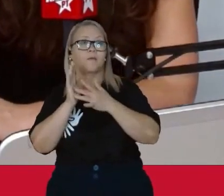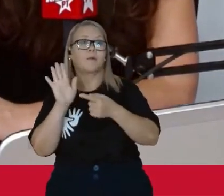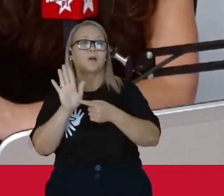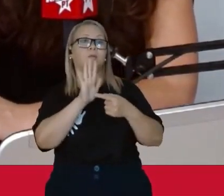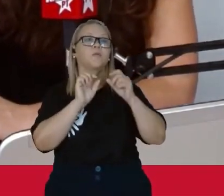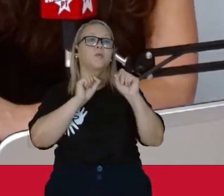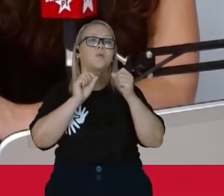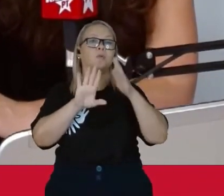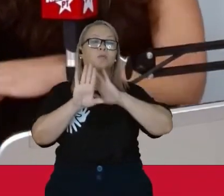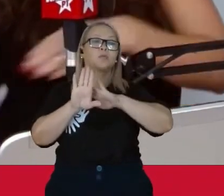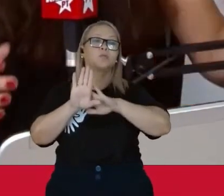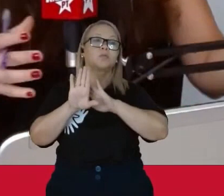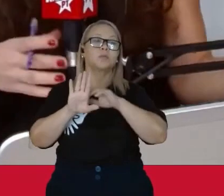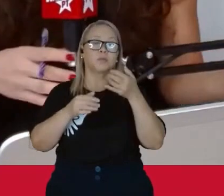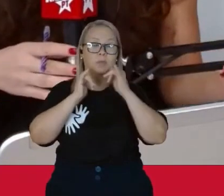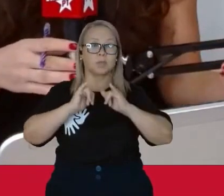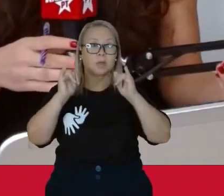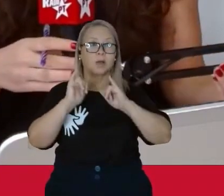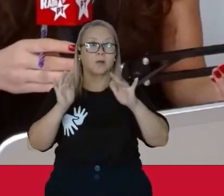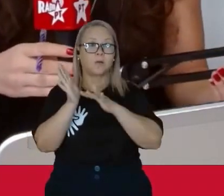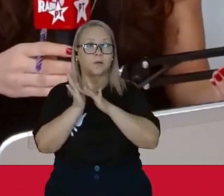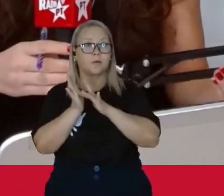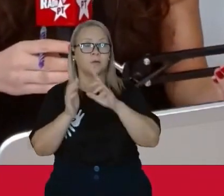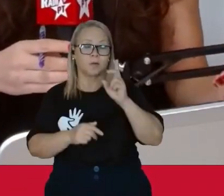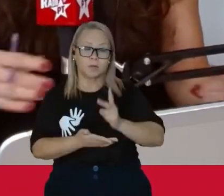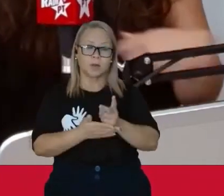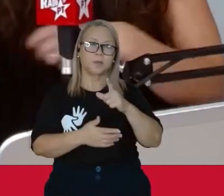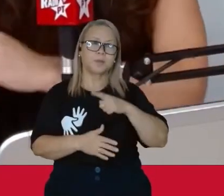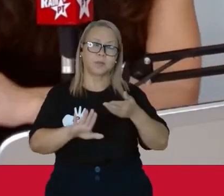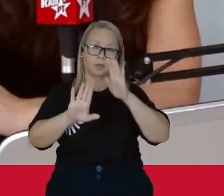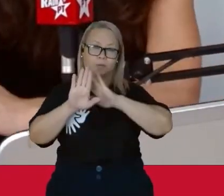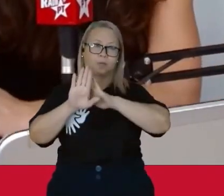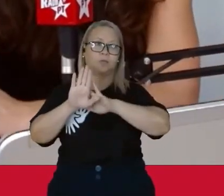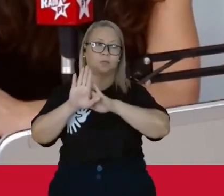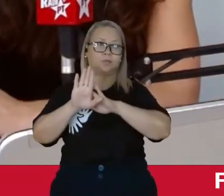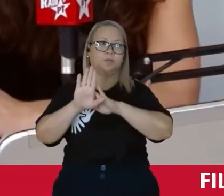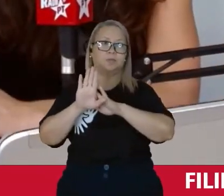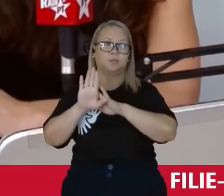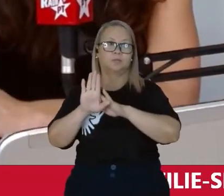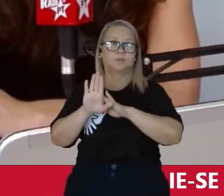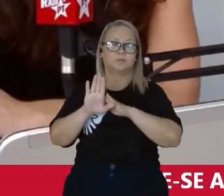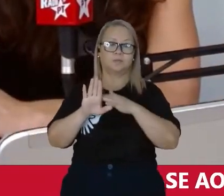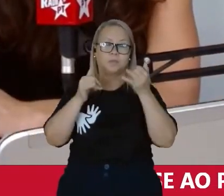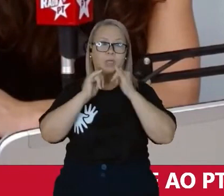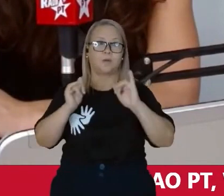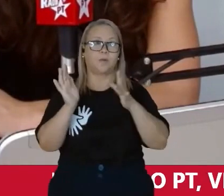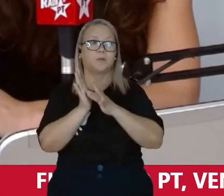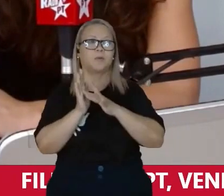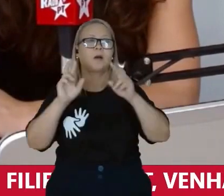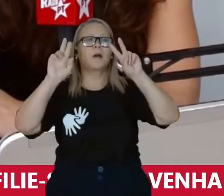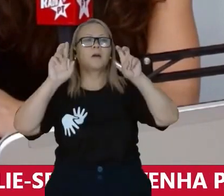que está por trás daquela informação falsa. Porque sempre tem alguma coisa por trás da informação falsa que é o assunto que eles